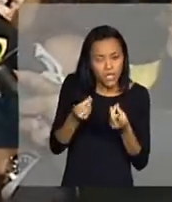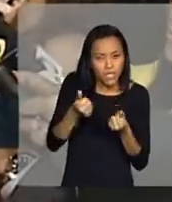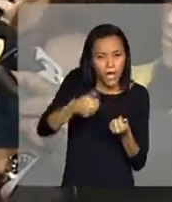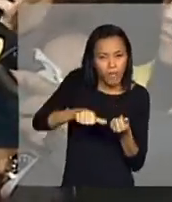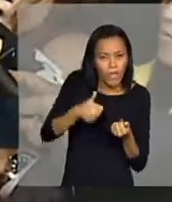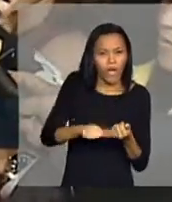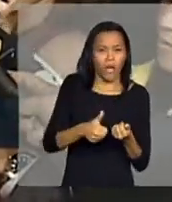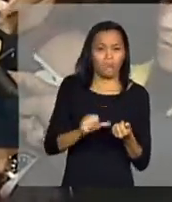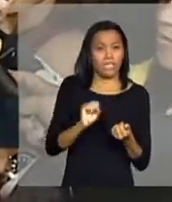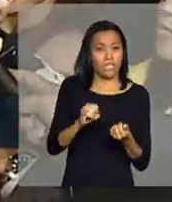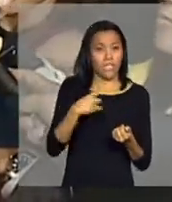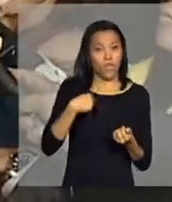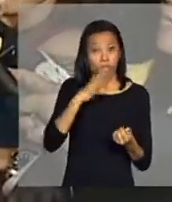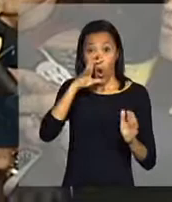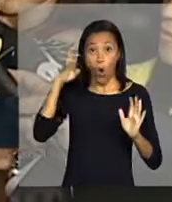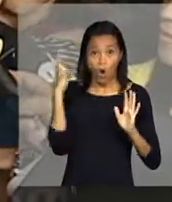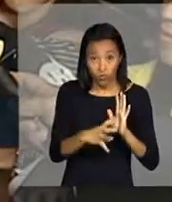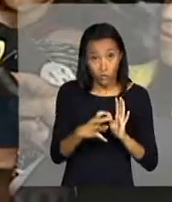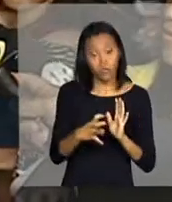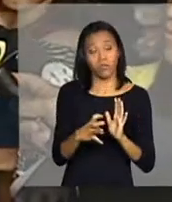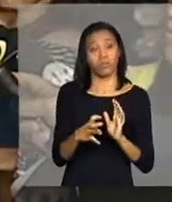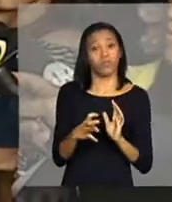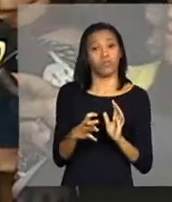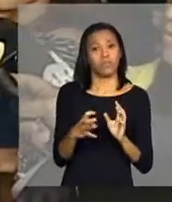se houver ofensa à